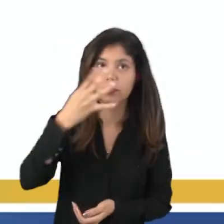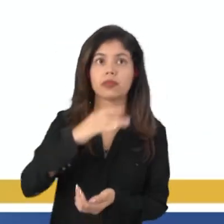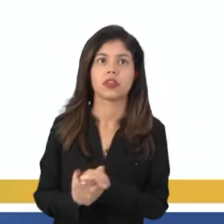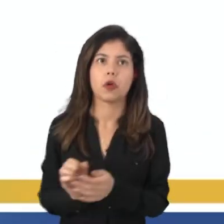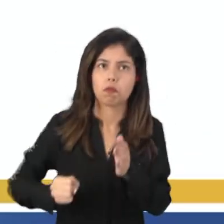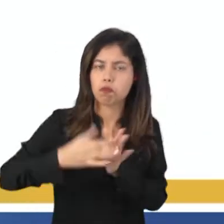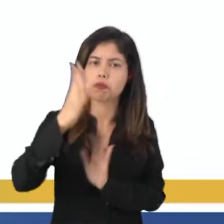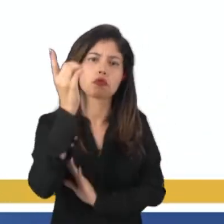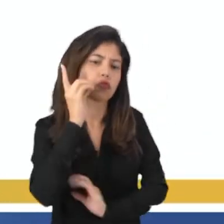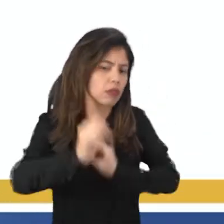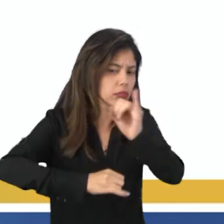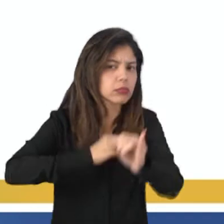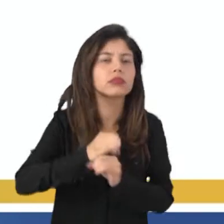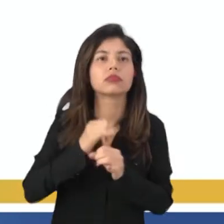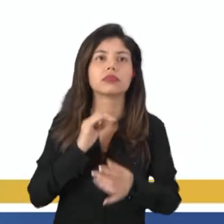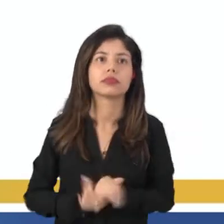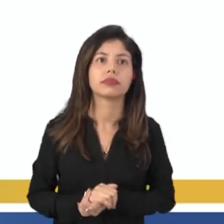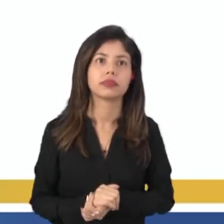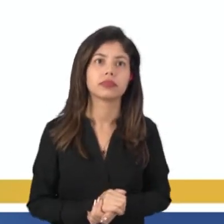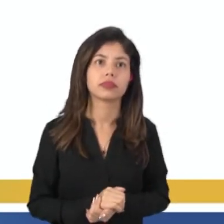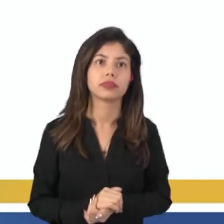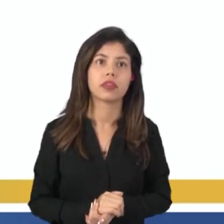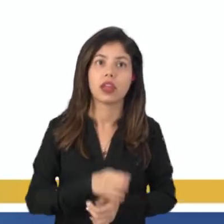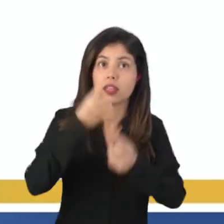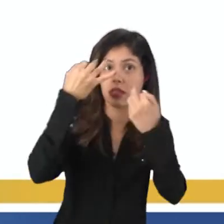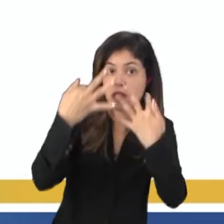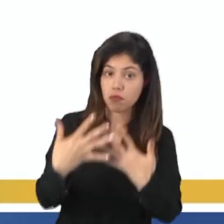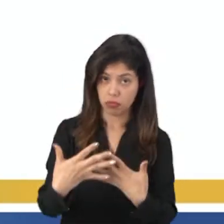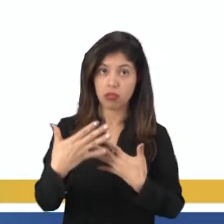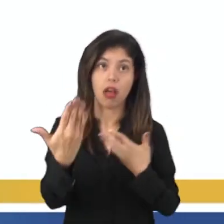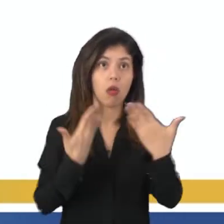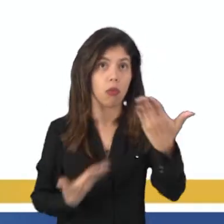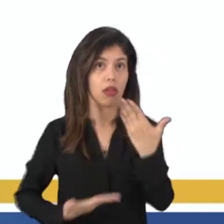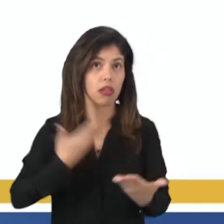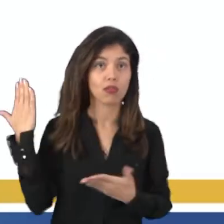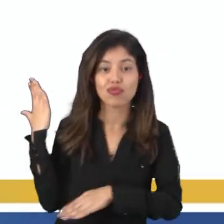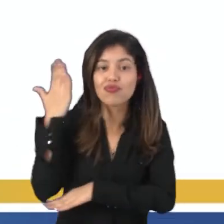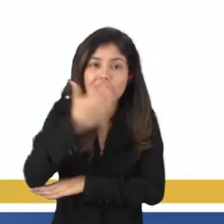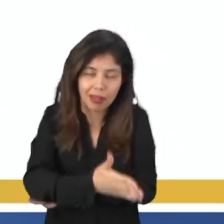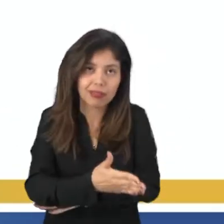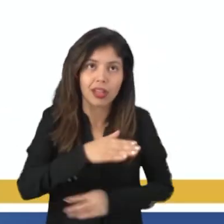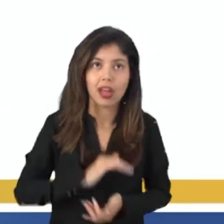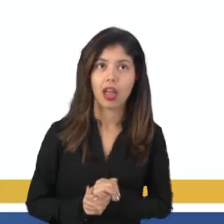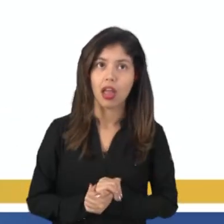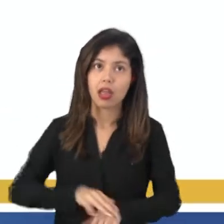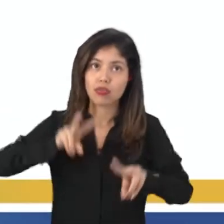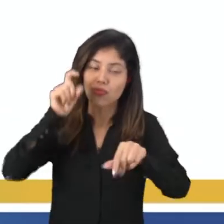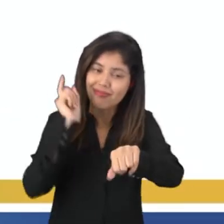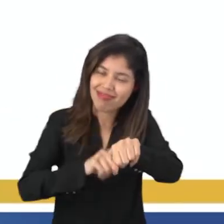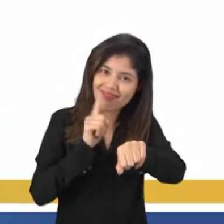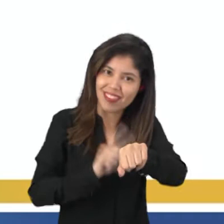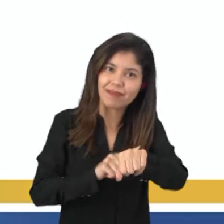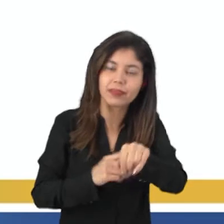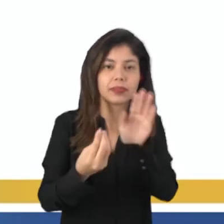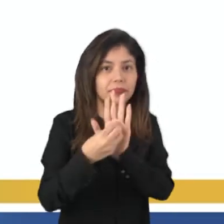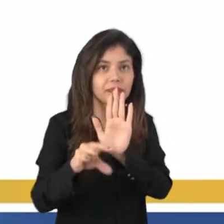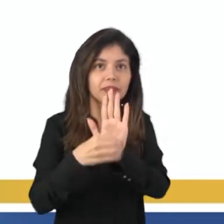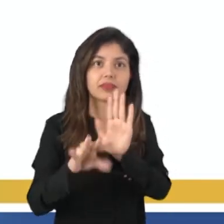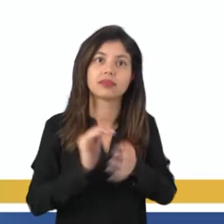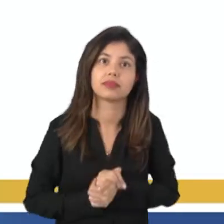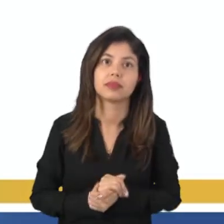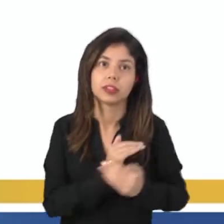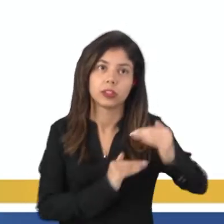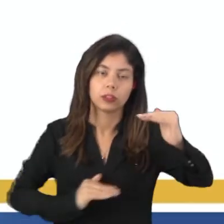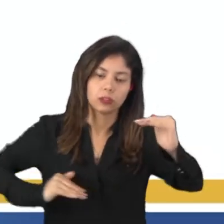horas por dia na internet. A agência afirma que há uma relação direta entre o tempo gasto em mídias e